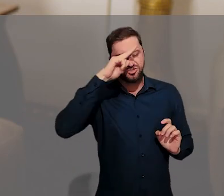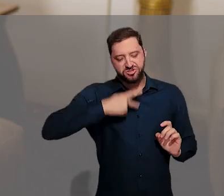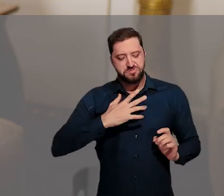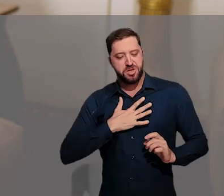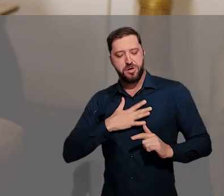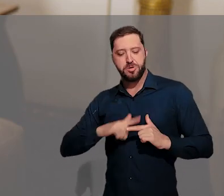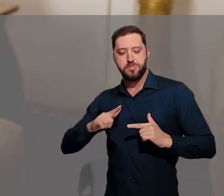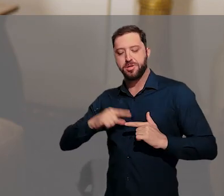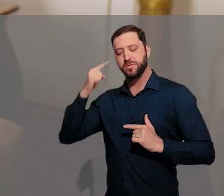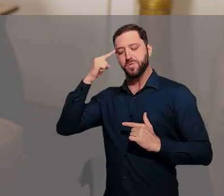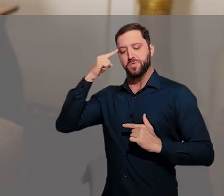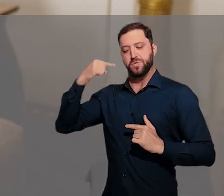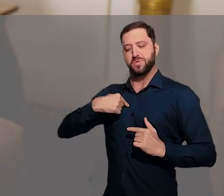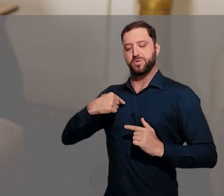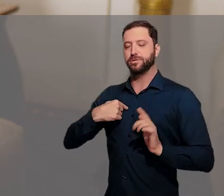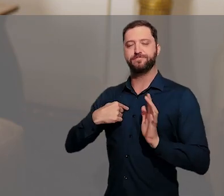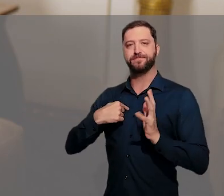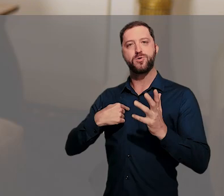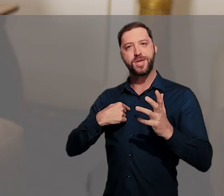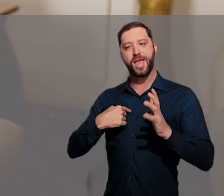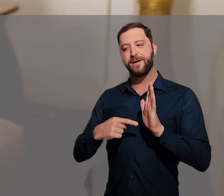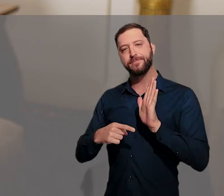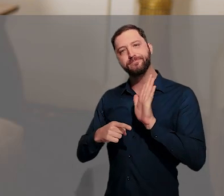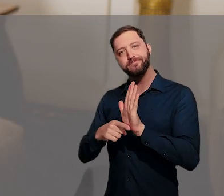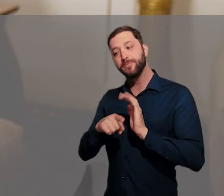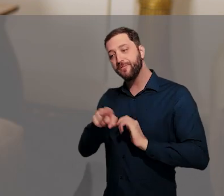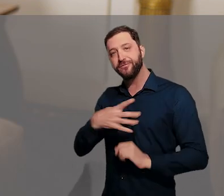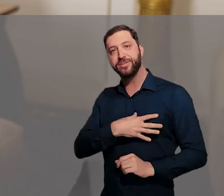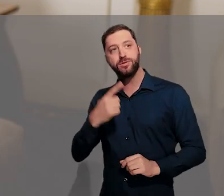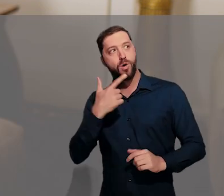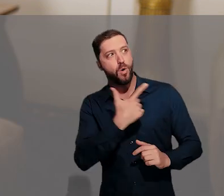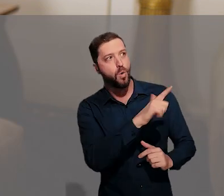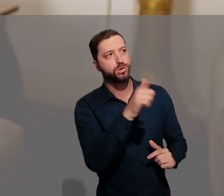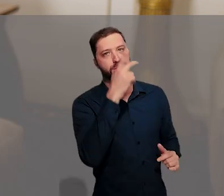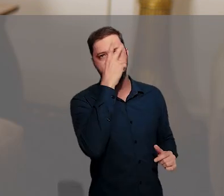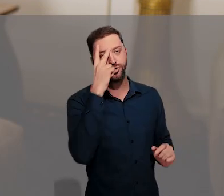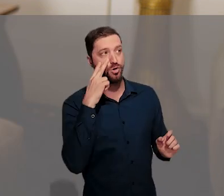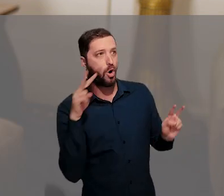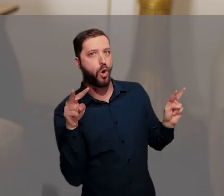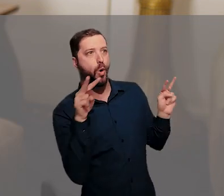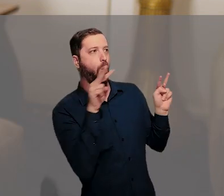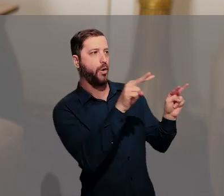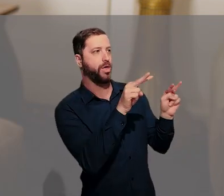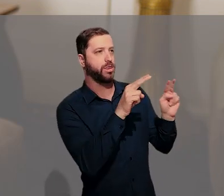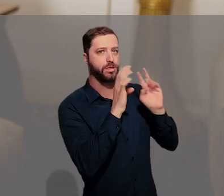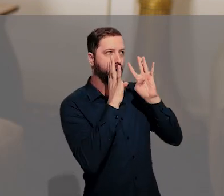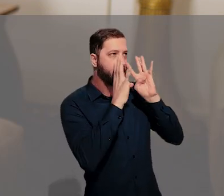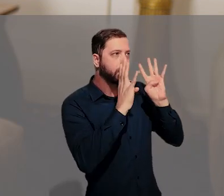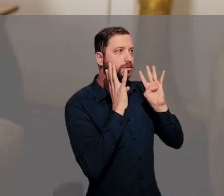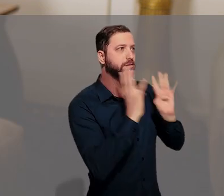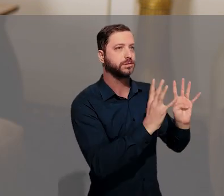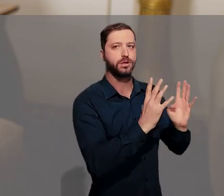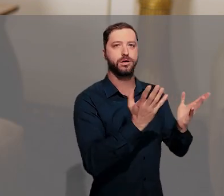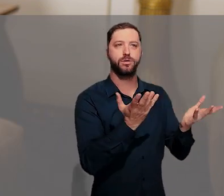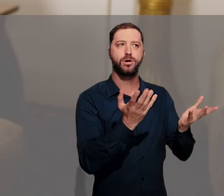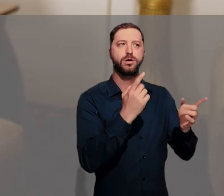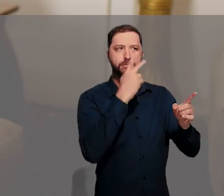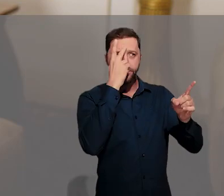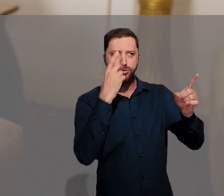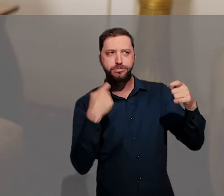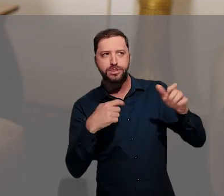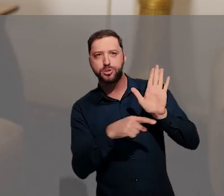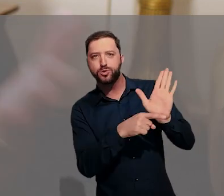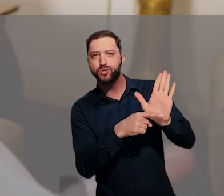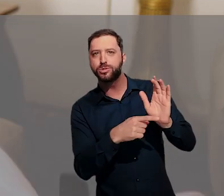que são egoístas, só pensam nos seus problemas. Não, eu quero que os meus filhos, eles consigam olhar à volta dele, consiga ver e prestar